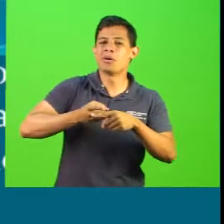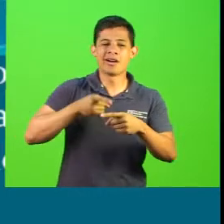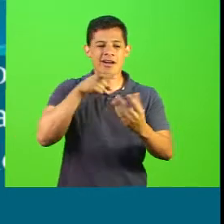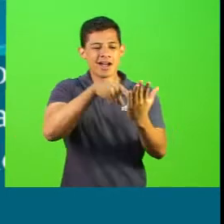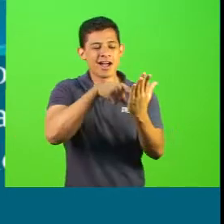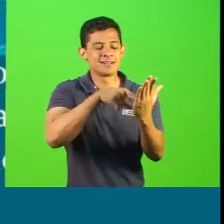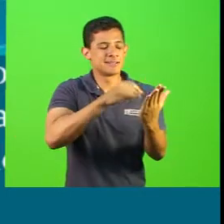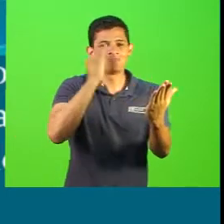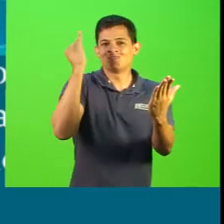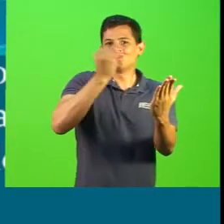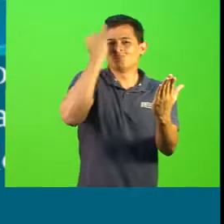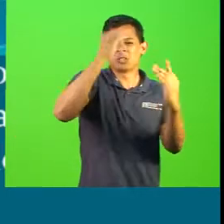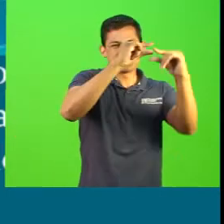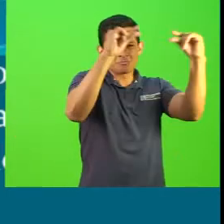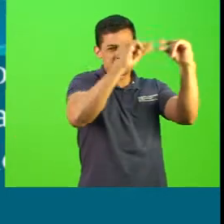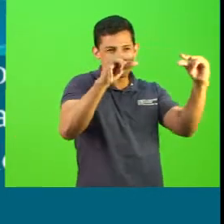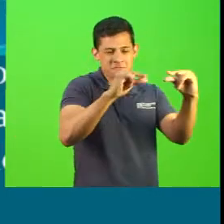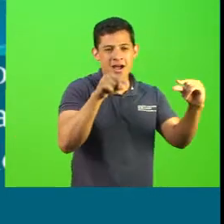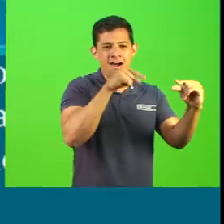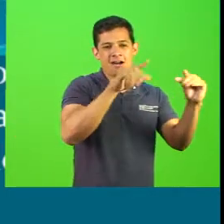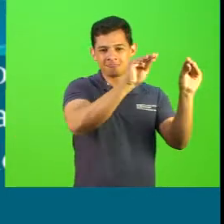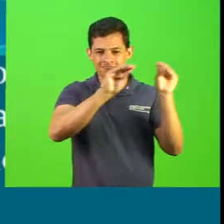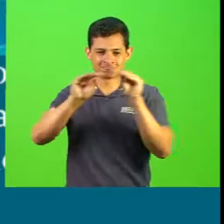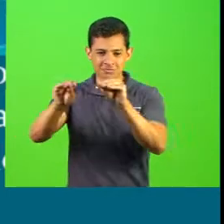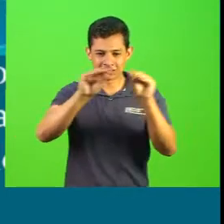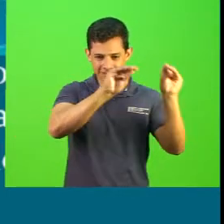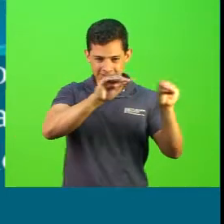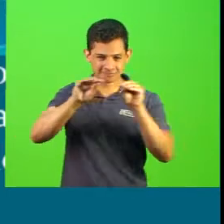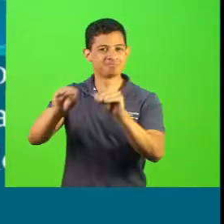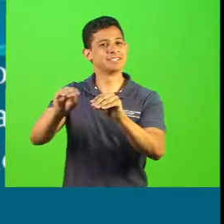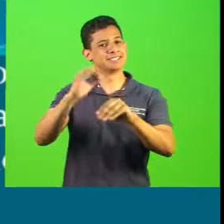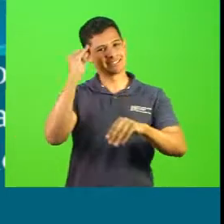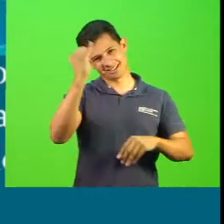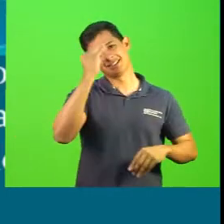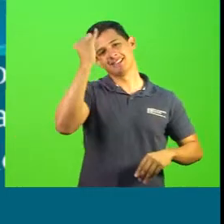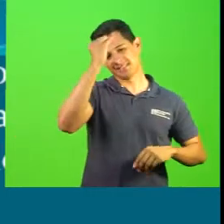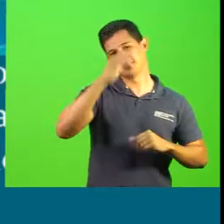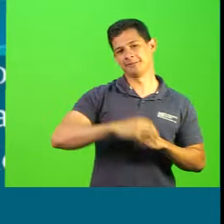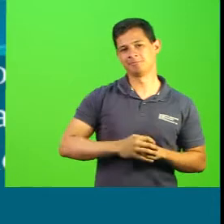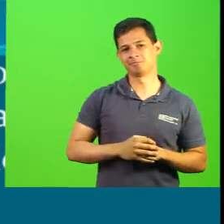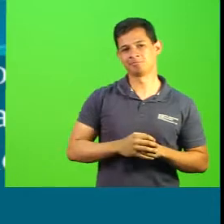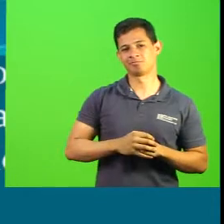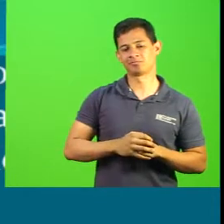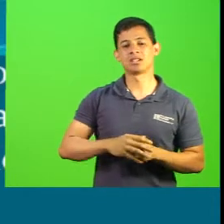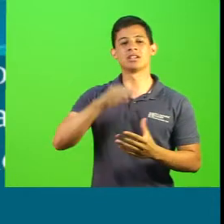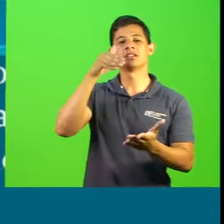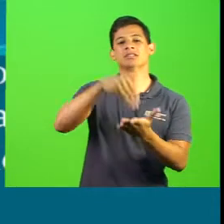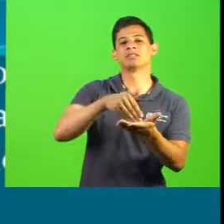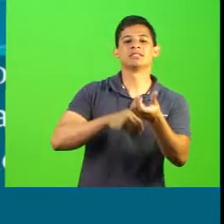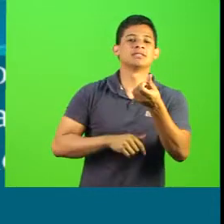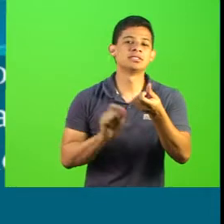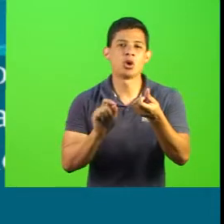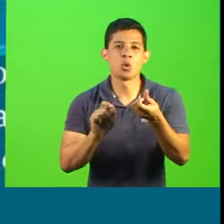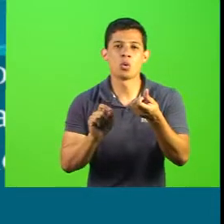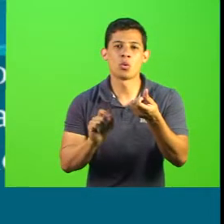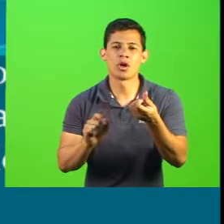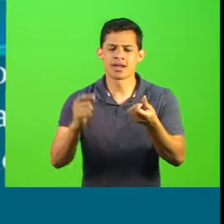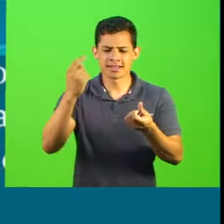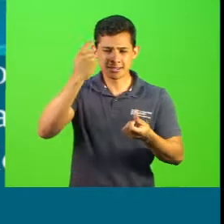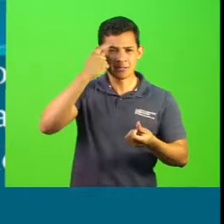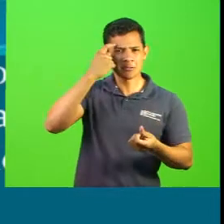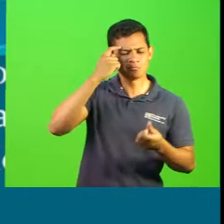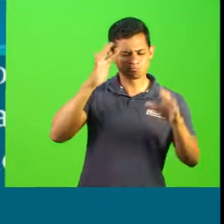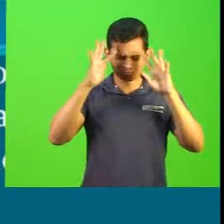pois envolve a seleção e destaque das informações mais relevantes do texto. E, por fim, o